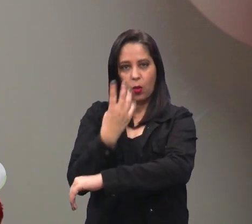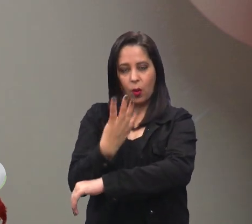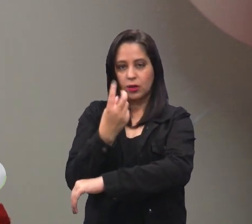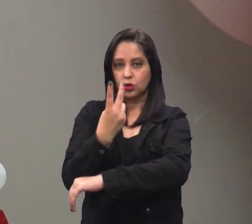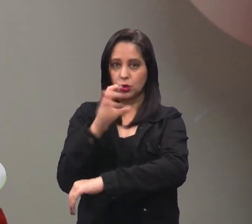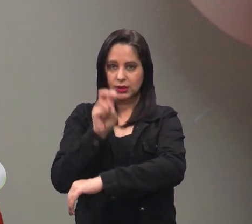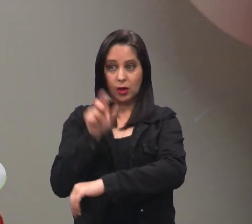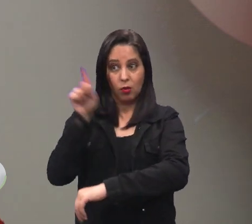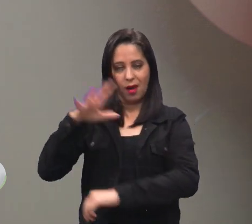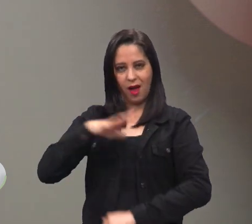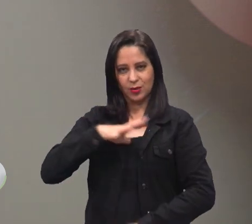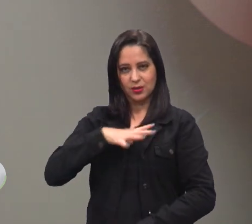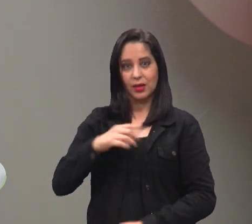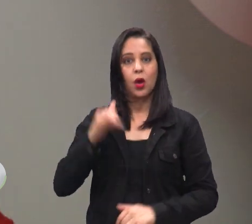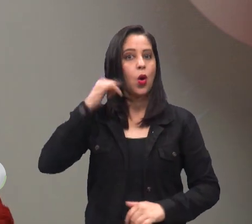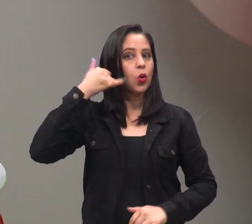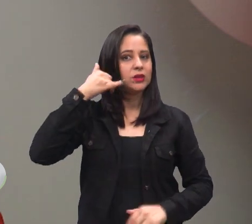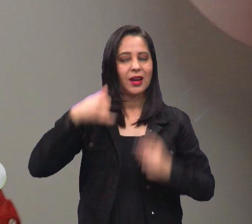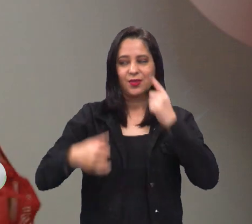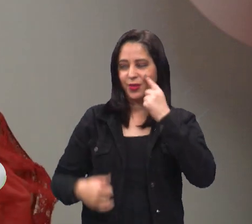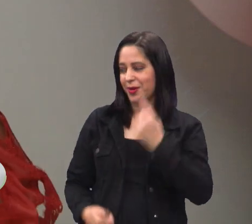lá,